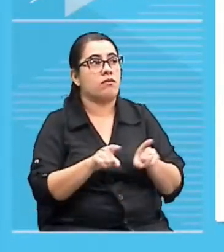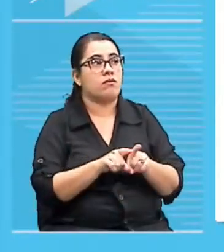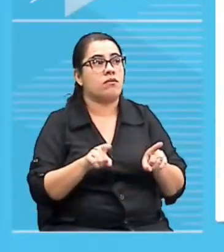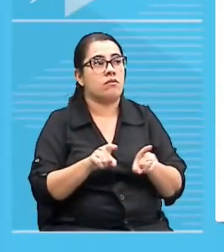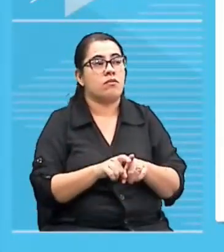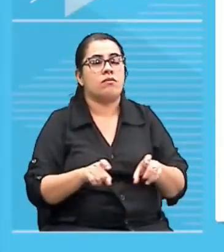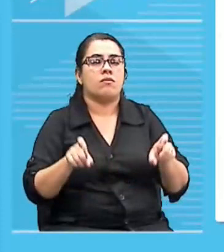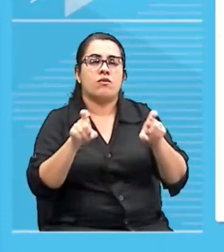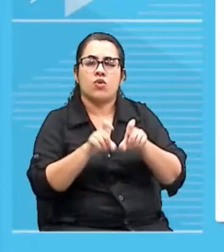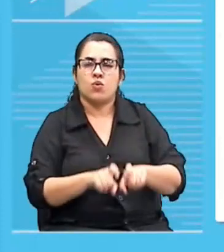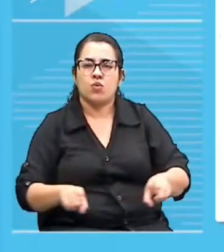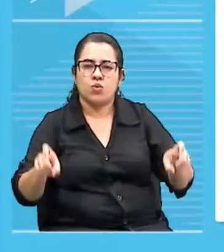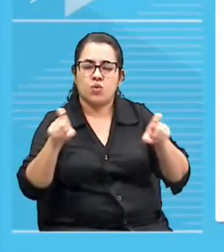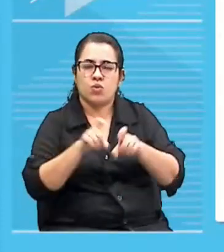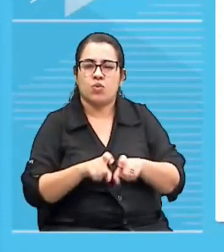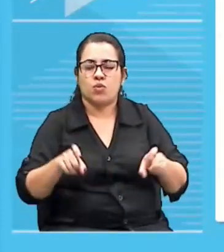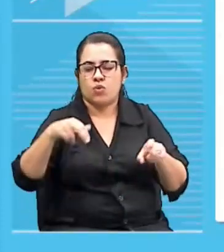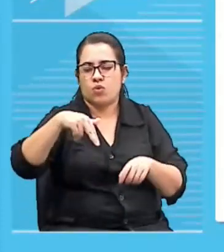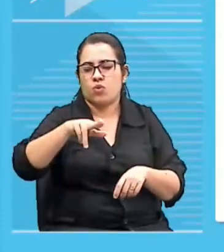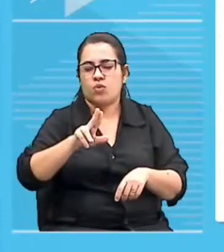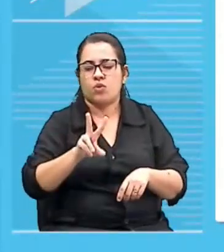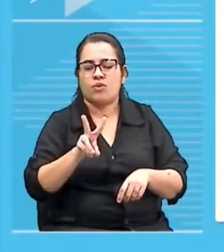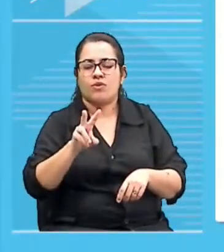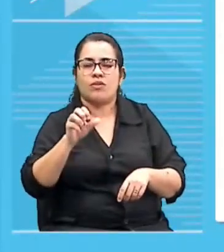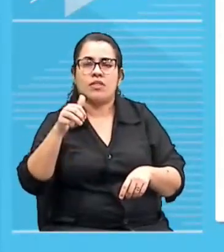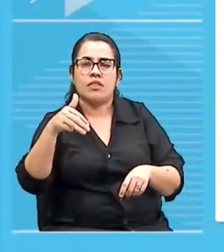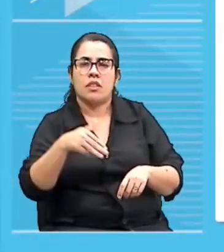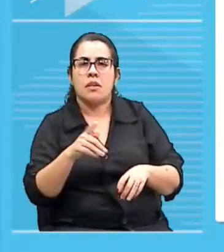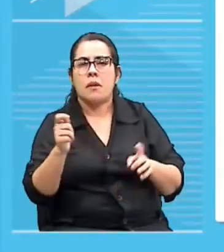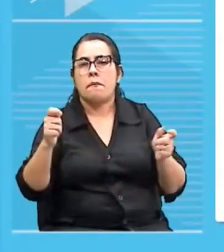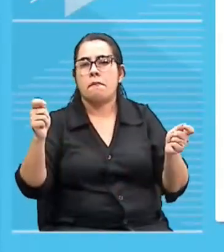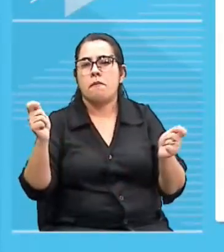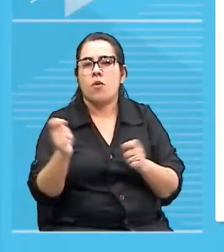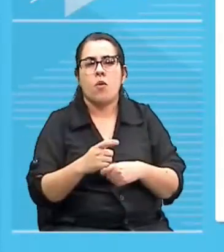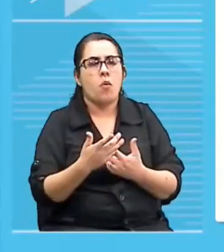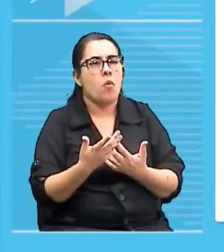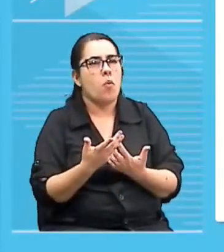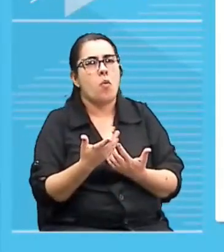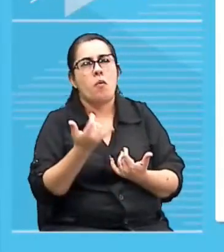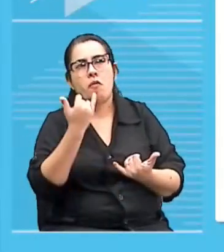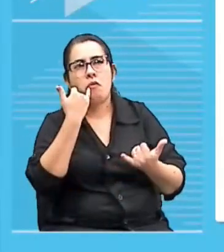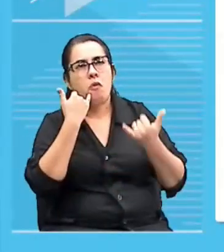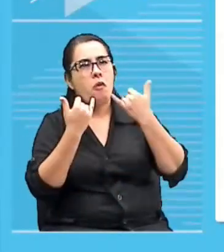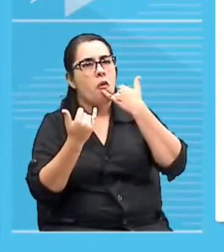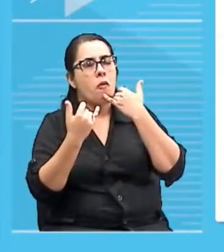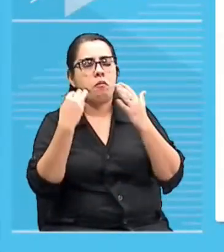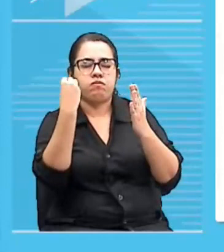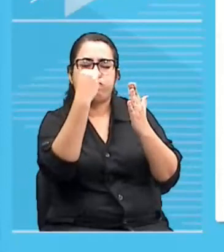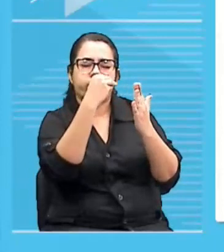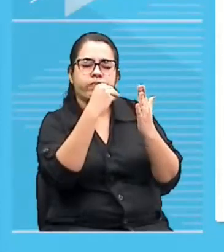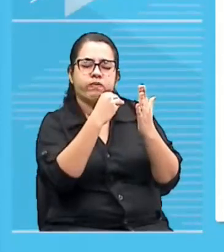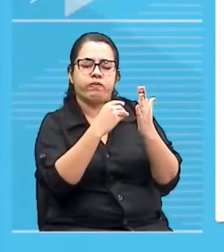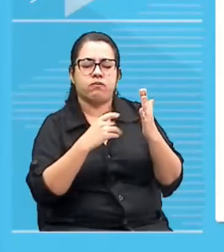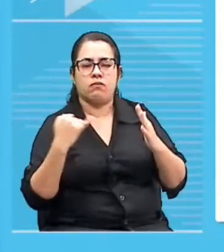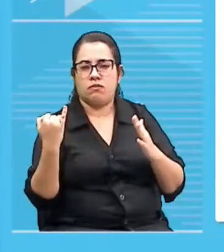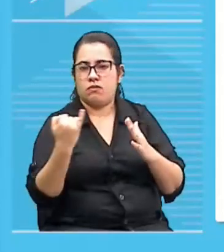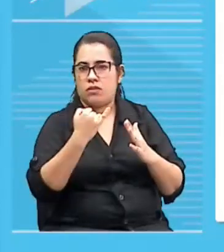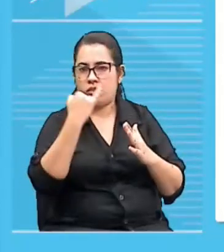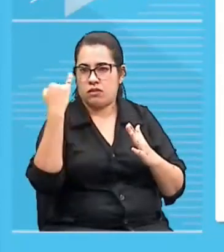na nuvem, que é justamente essa que permite com que todos os dados, informações